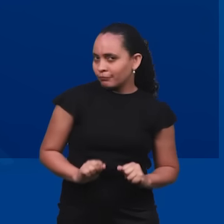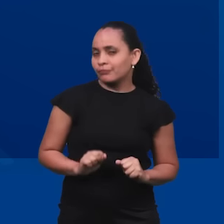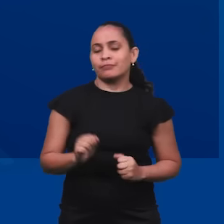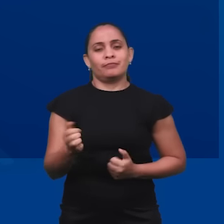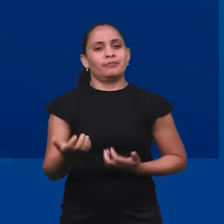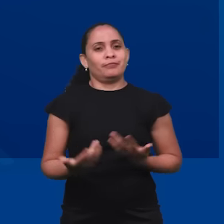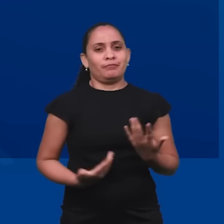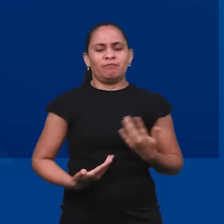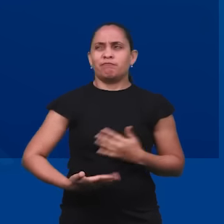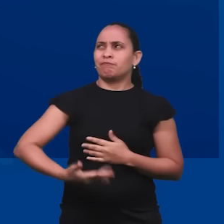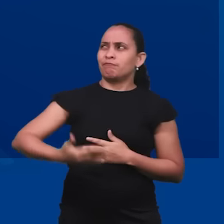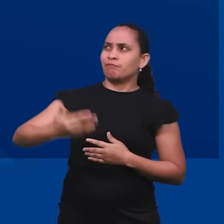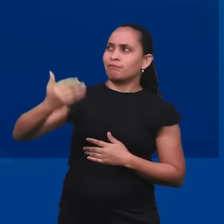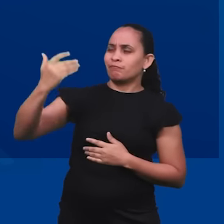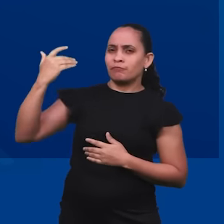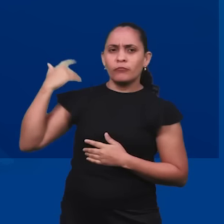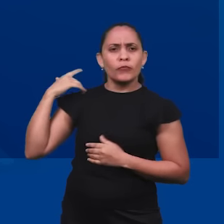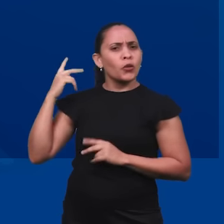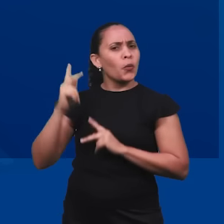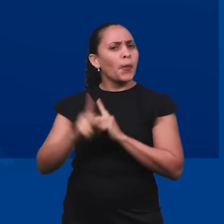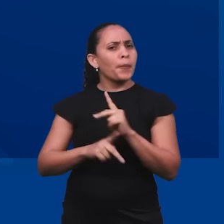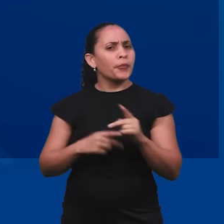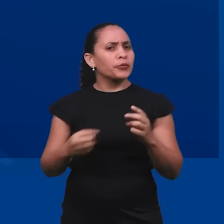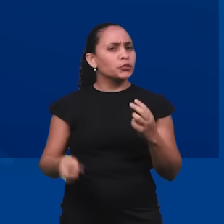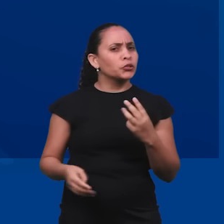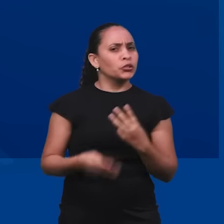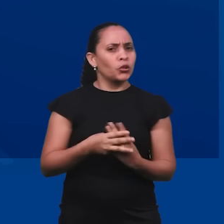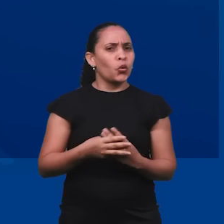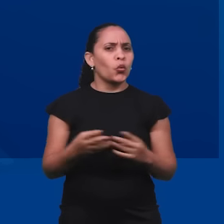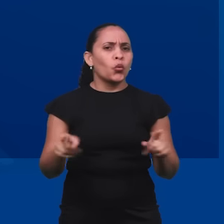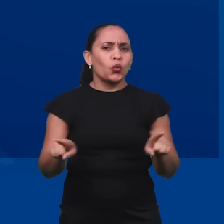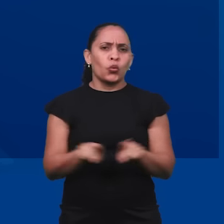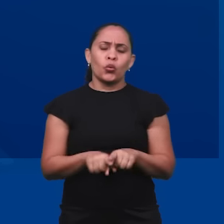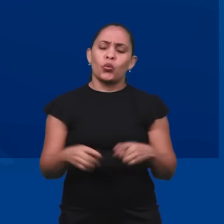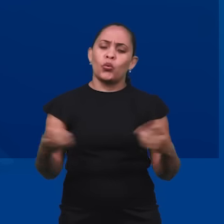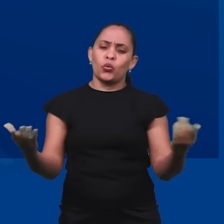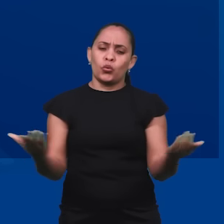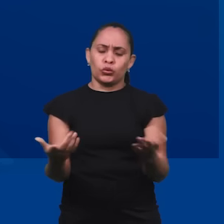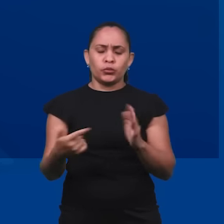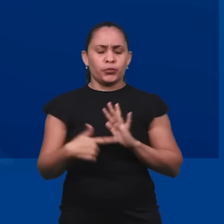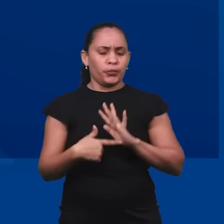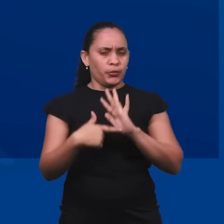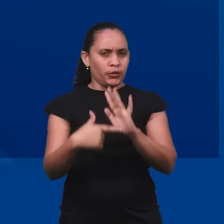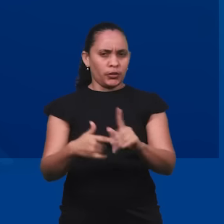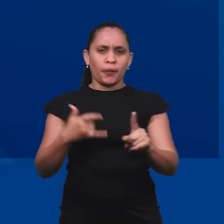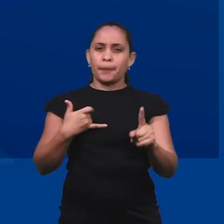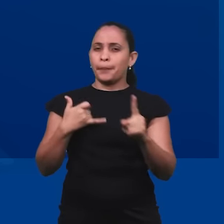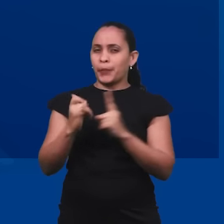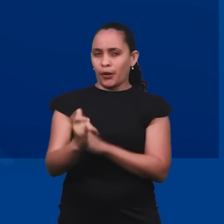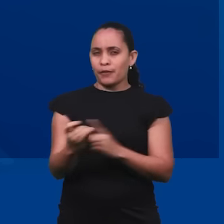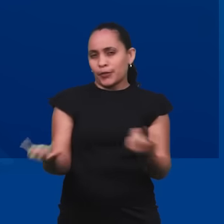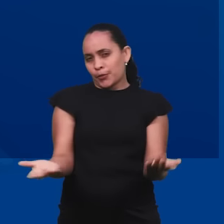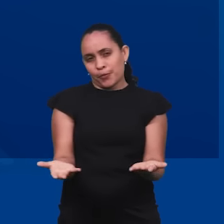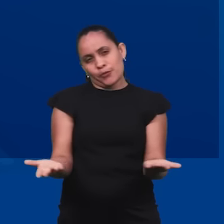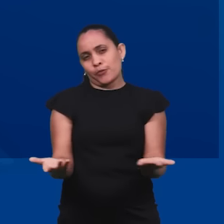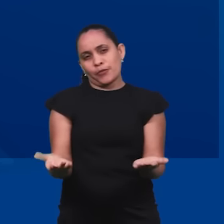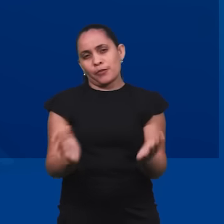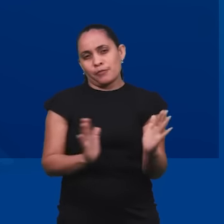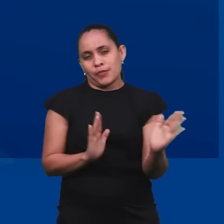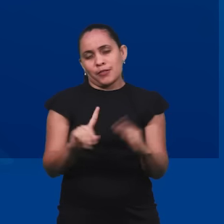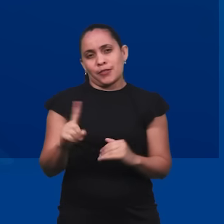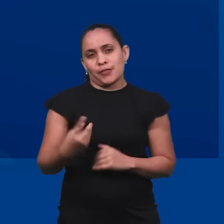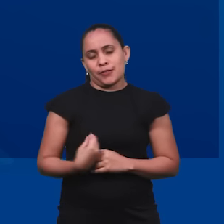dos servos do passado, o povo judeu. E nos dias atuais, trazendo profeticamente para os nossos dias, nós entendemos